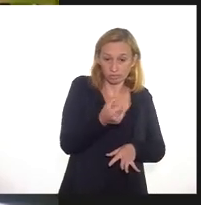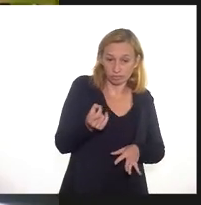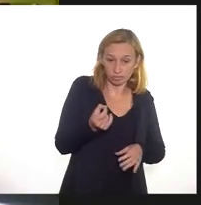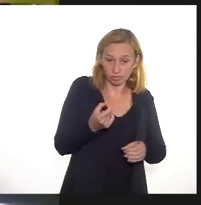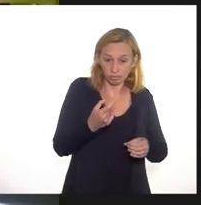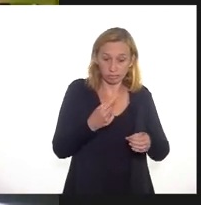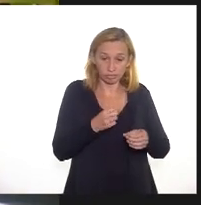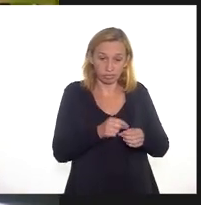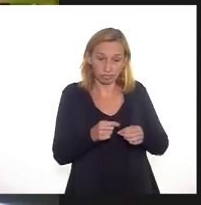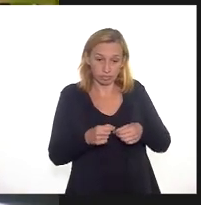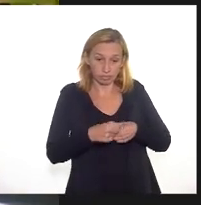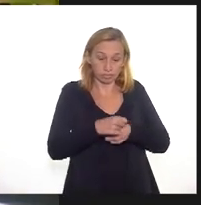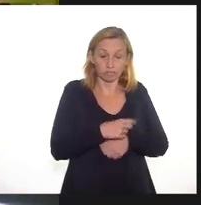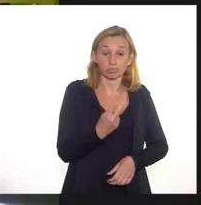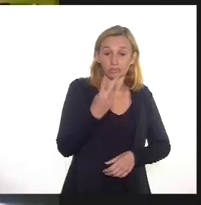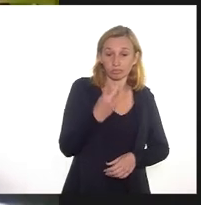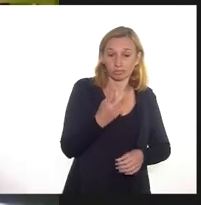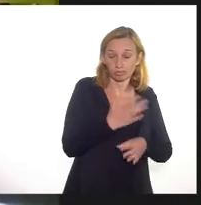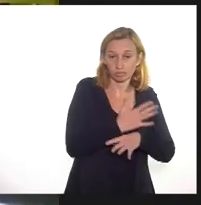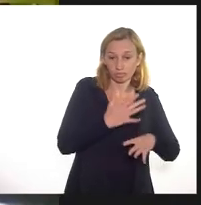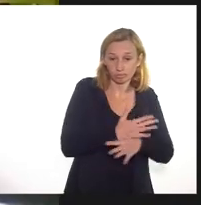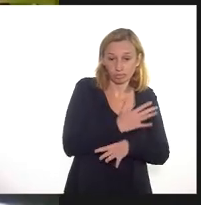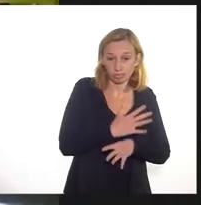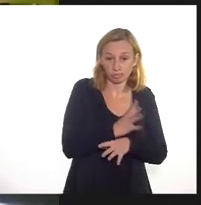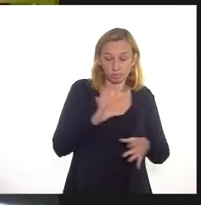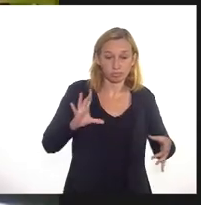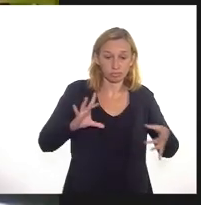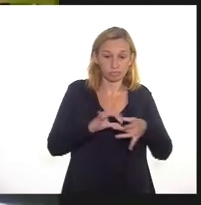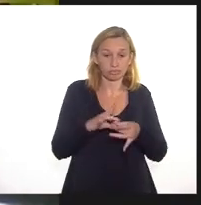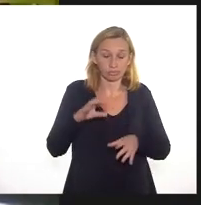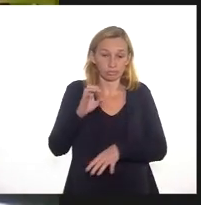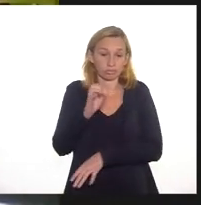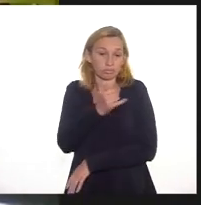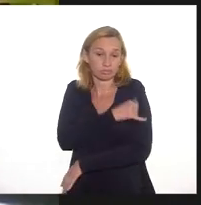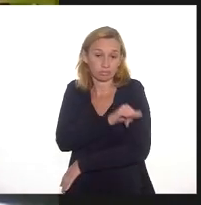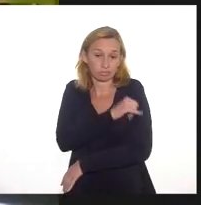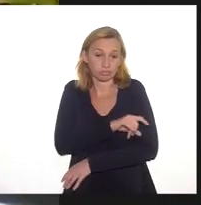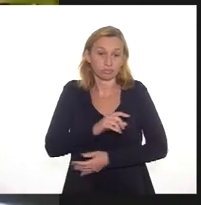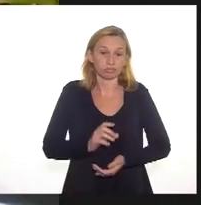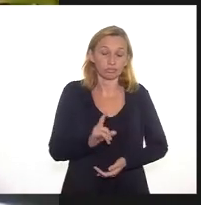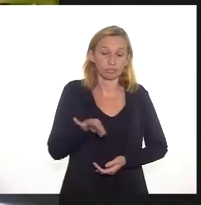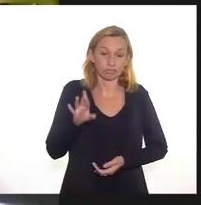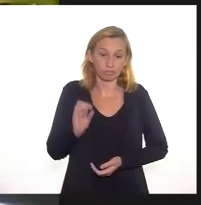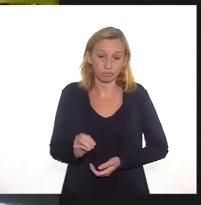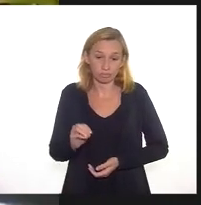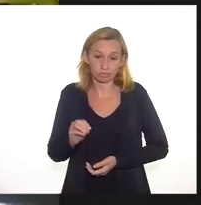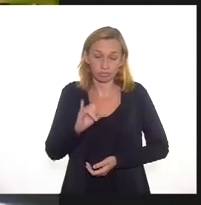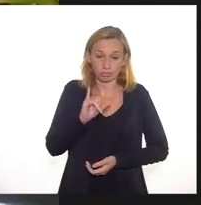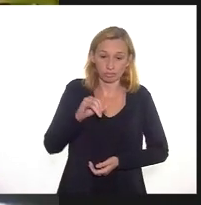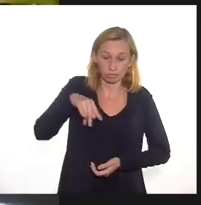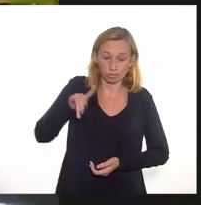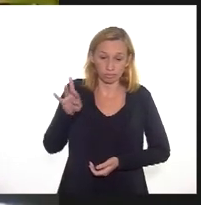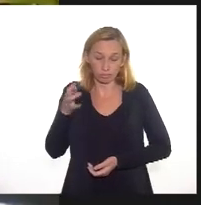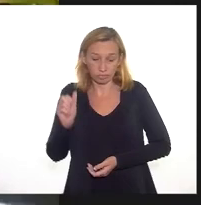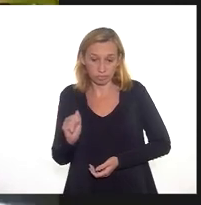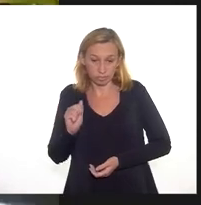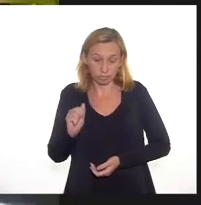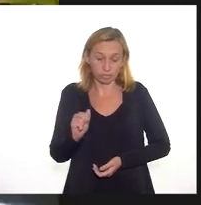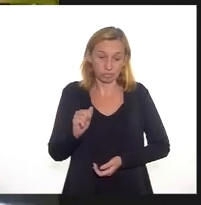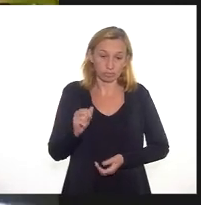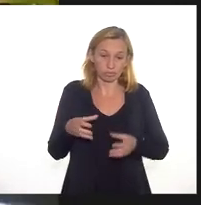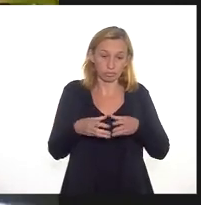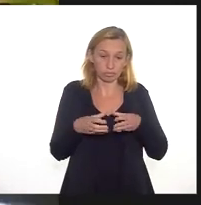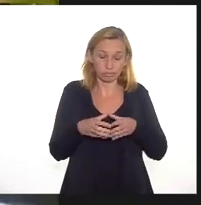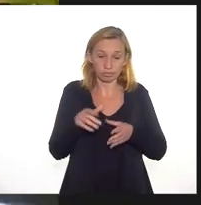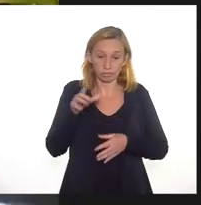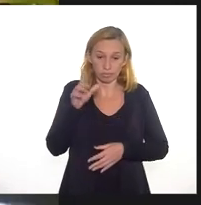e 2 cidades inteiras do Rio de Janeiro, o consórcio Inguá do grupo BTG, fundado